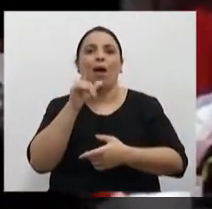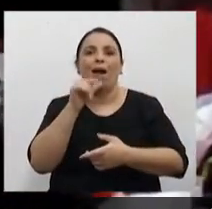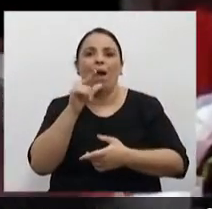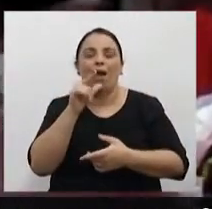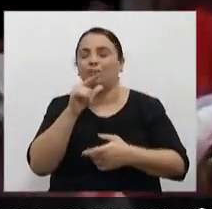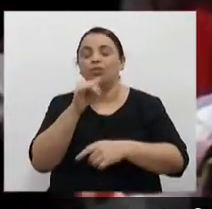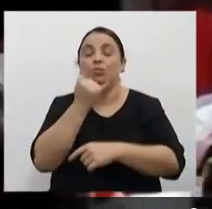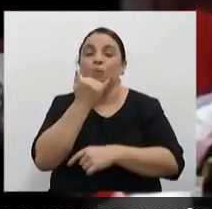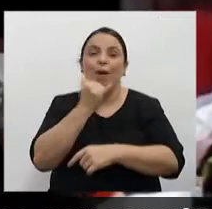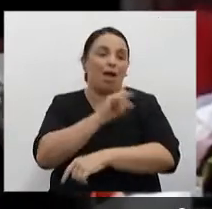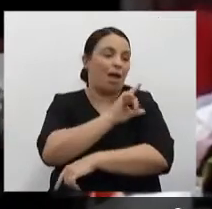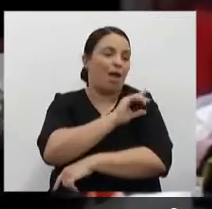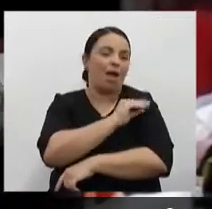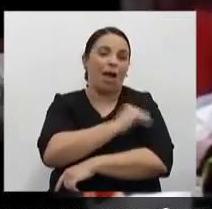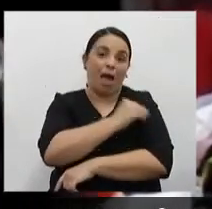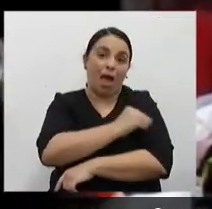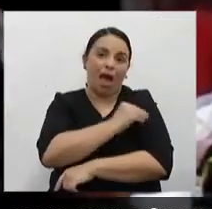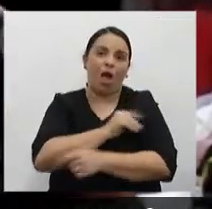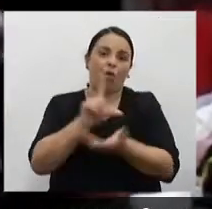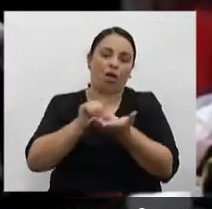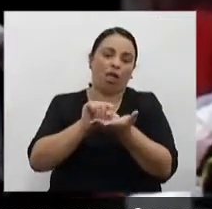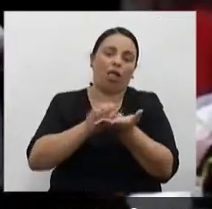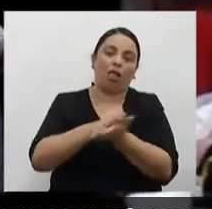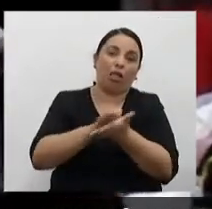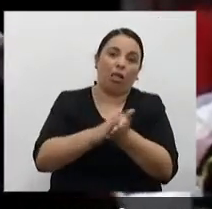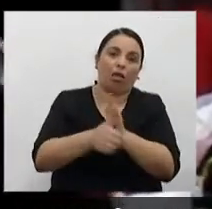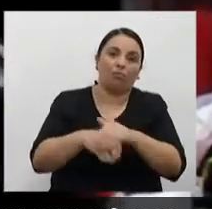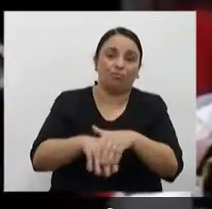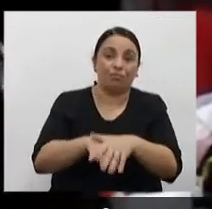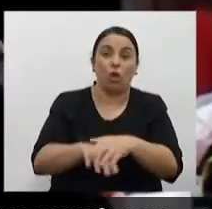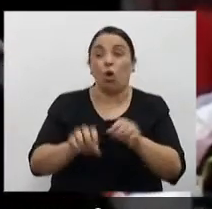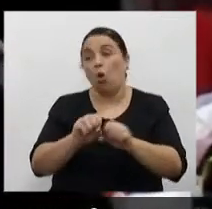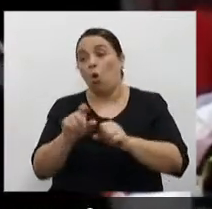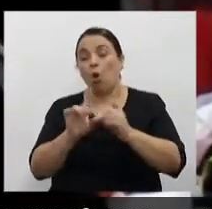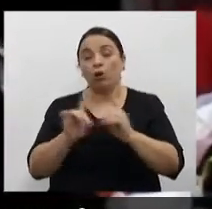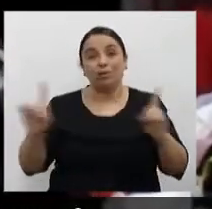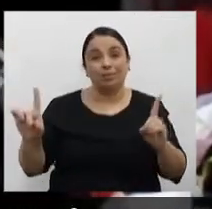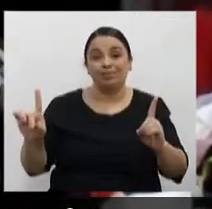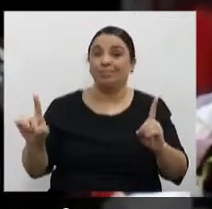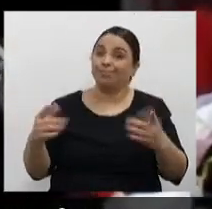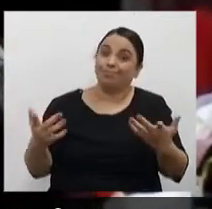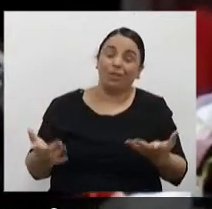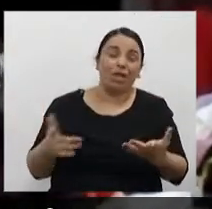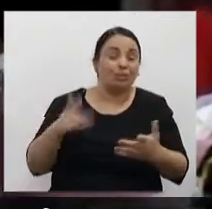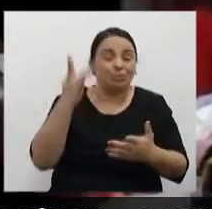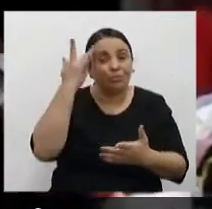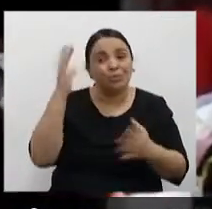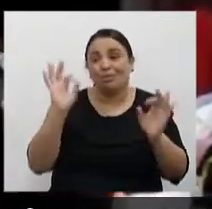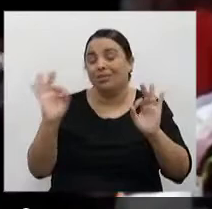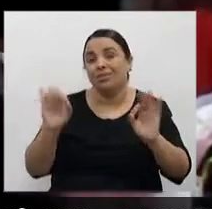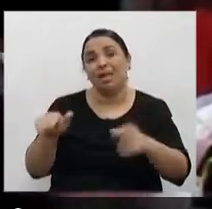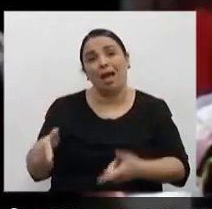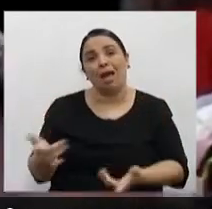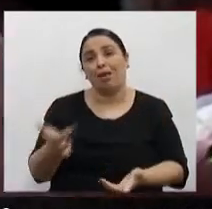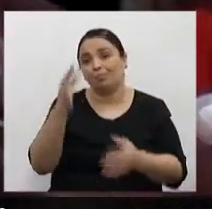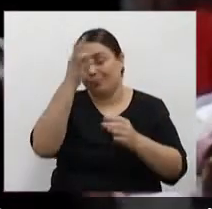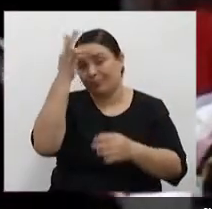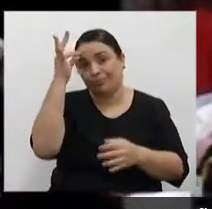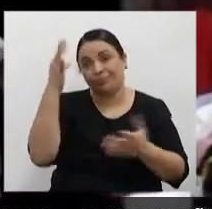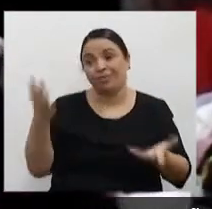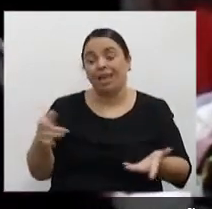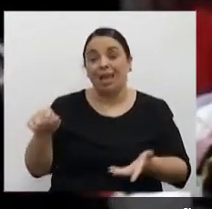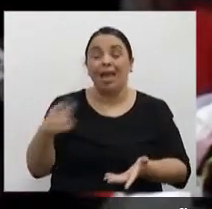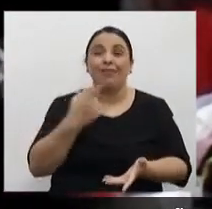cuidado, distanciamento. Tem muitos que é muito apegado, tem que ter o abraço, infelizmente, né, tem que estar ali dando